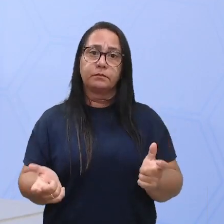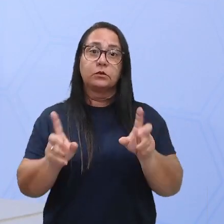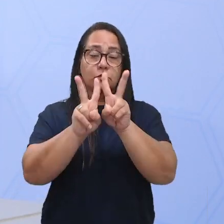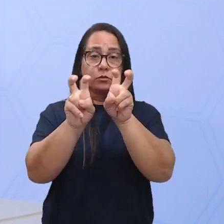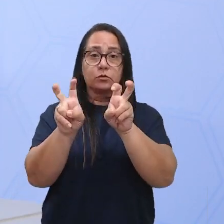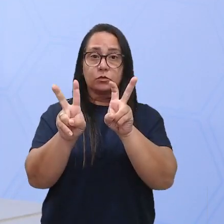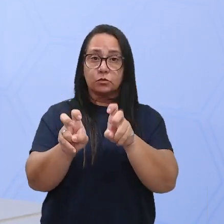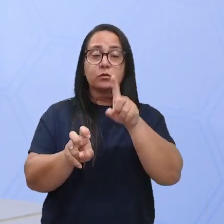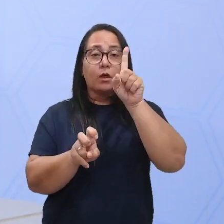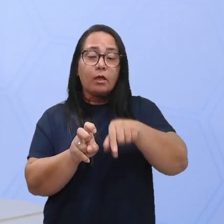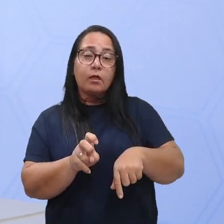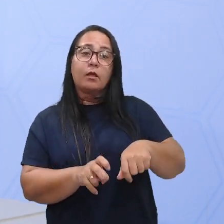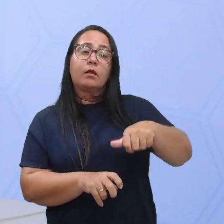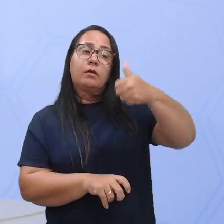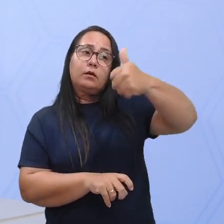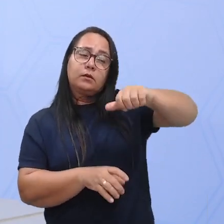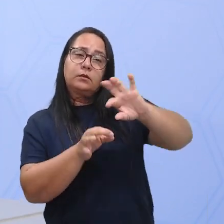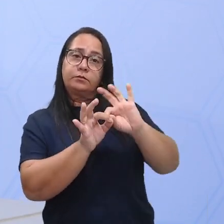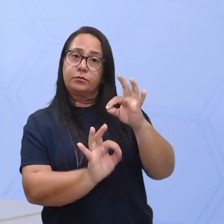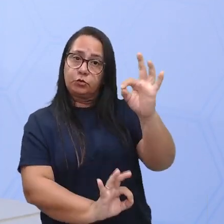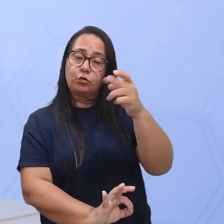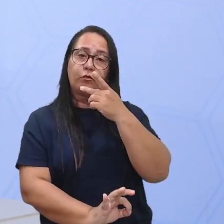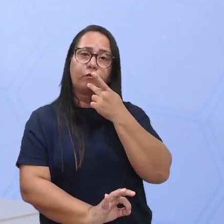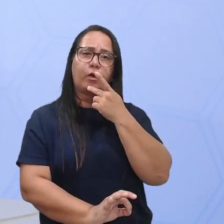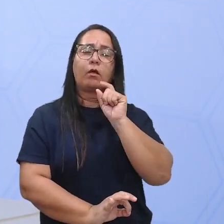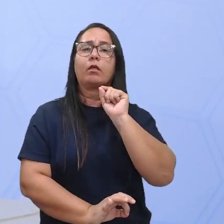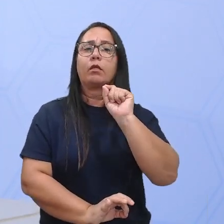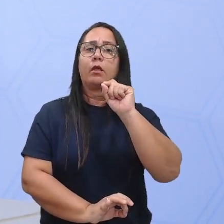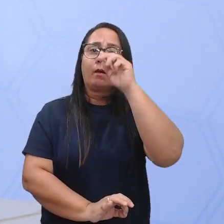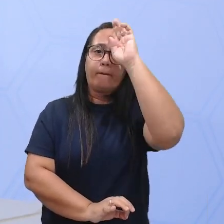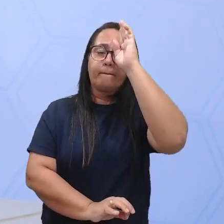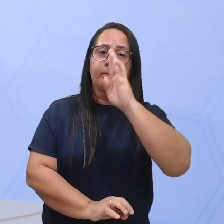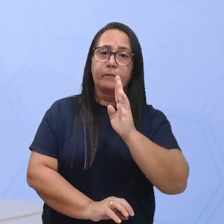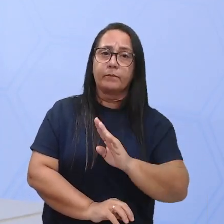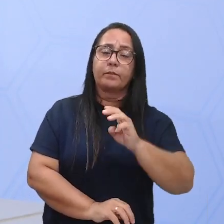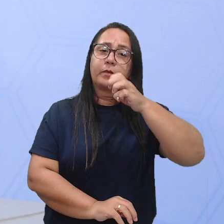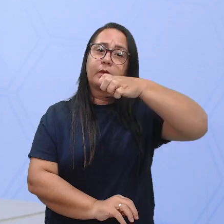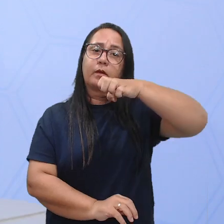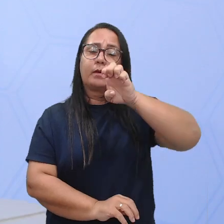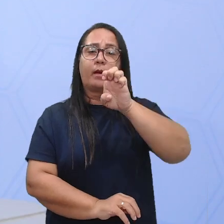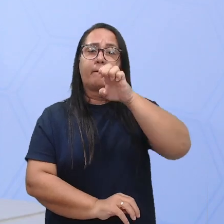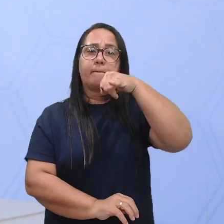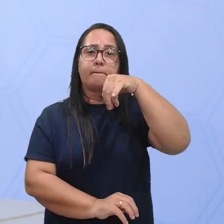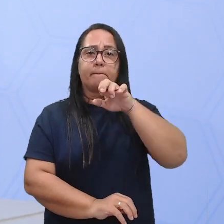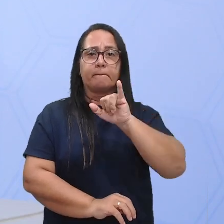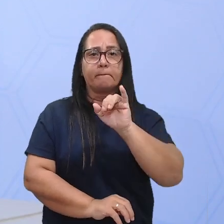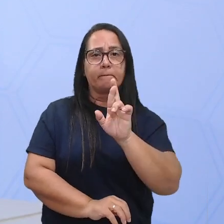assunto que é a análise do discurso? Eu vou lhe dizer quem são. Eni Orlandi,